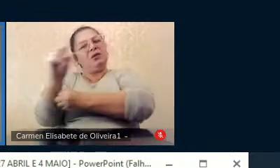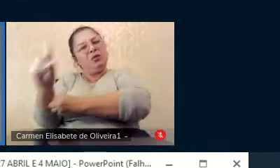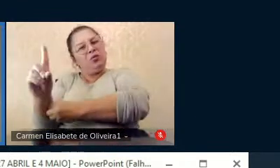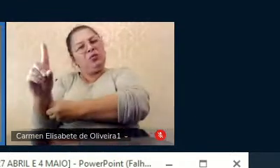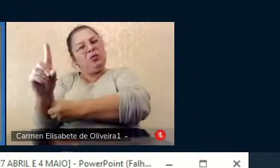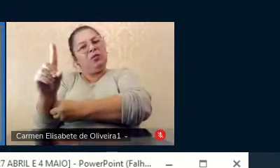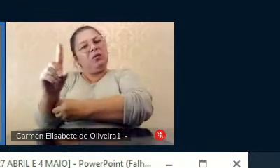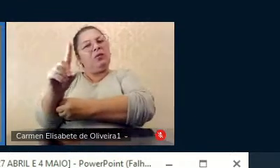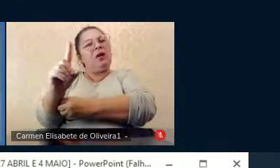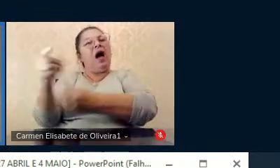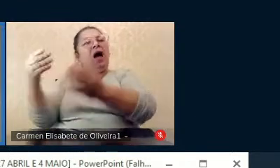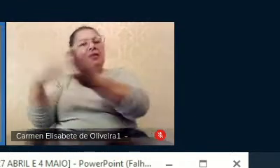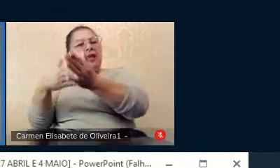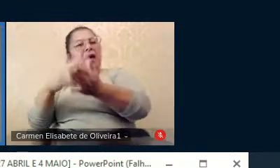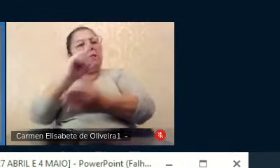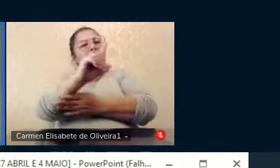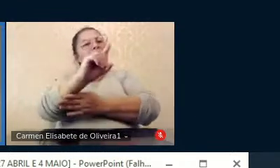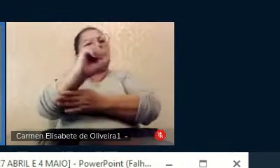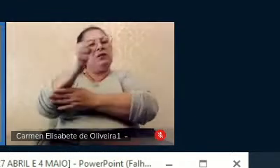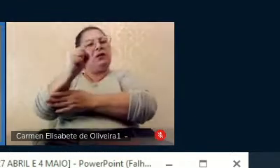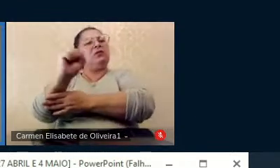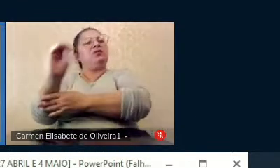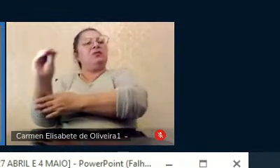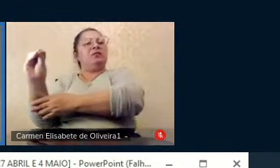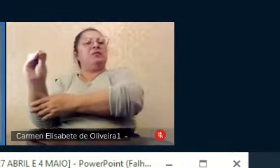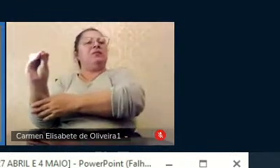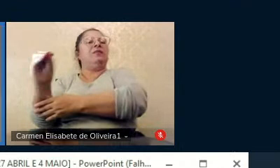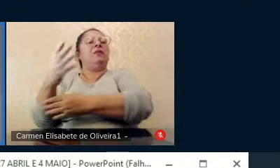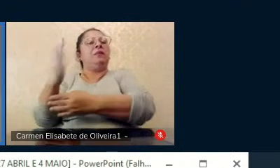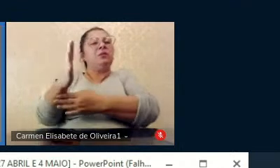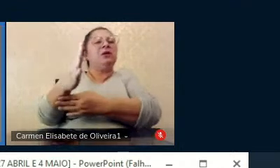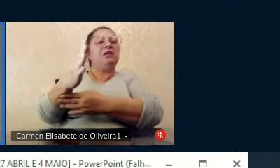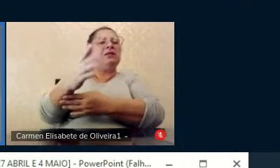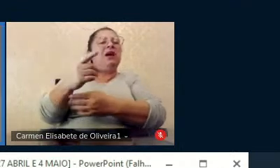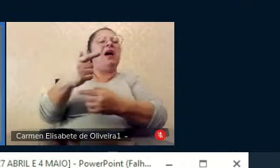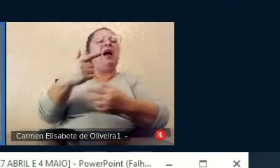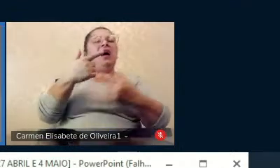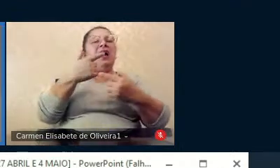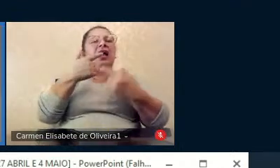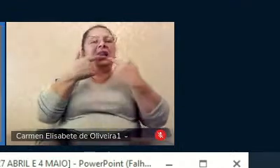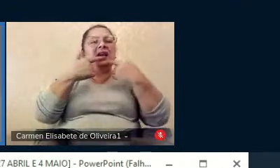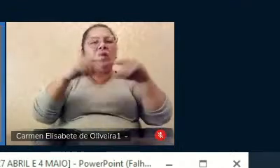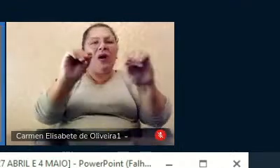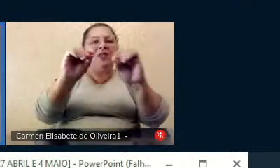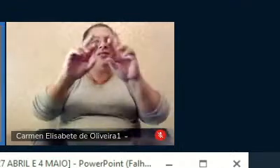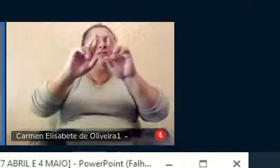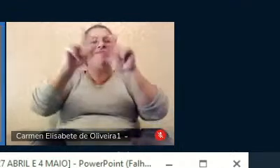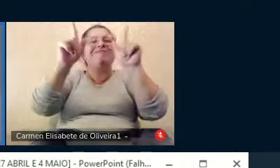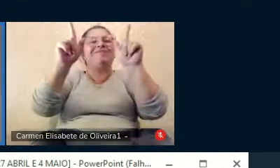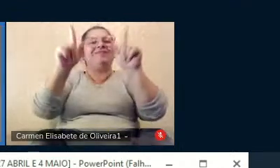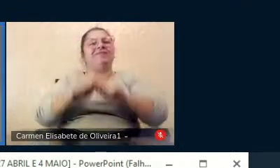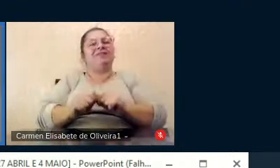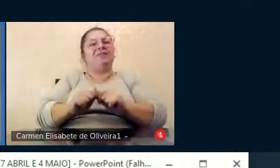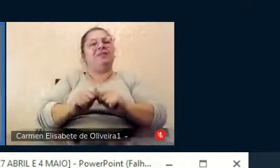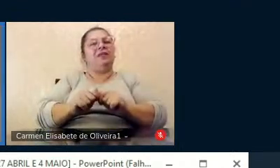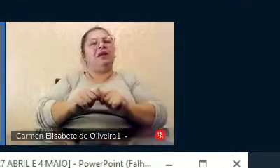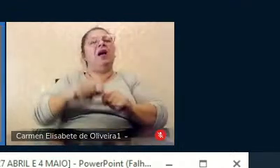a literatura de valor, que usava aquela linguagem bastante rebuscada, bastante complexa, que